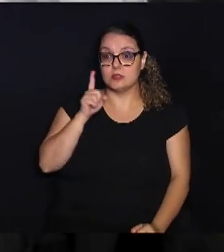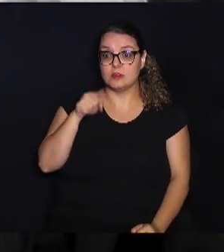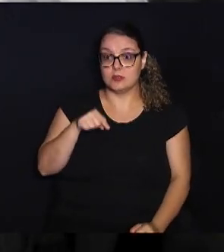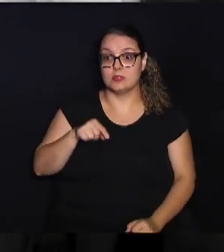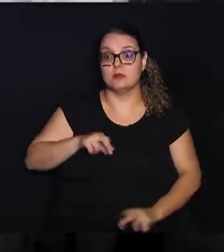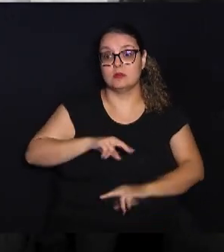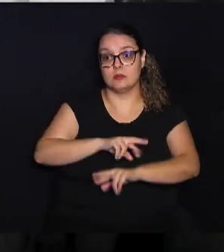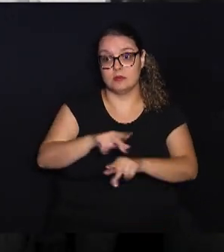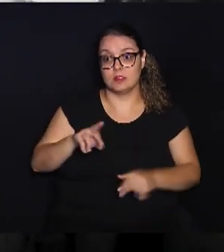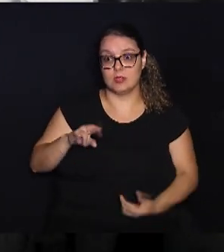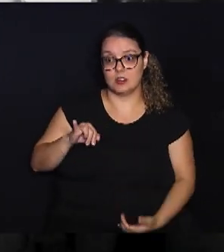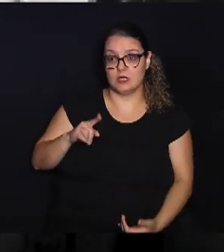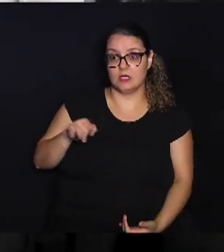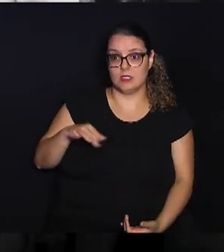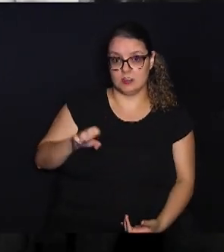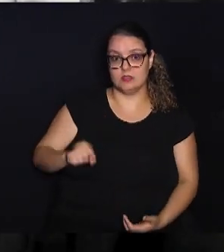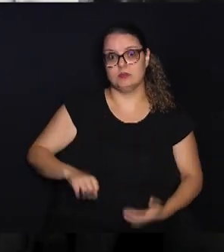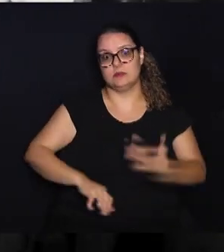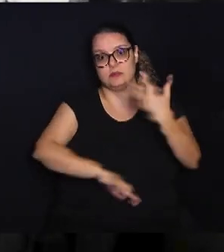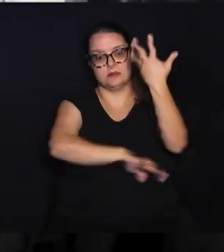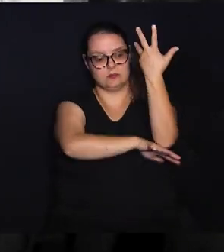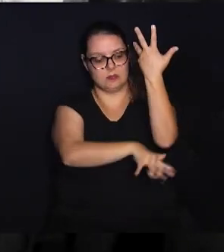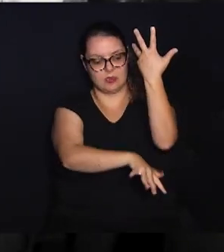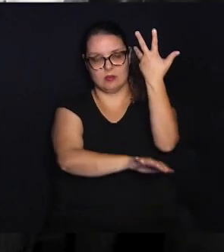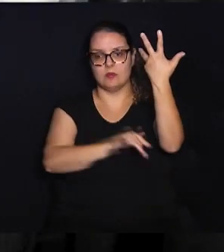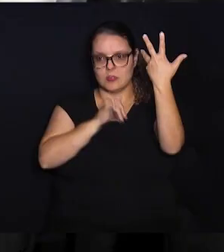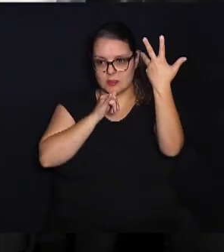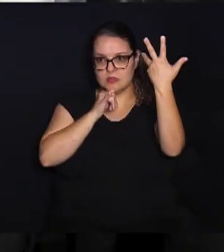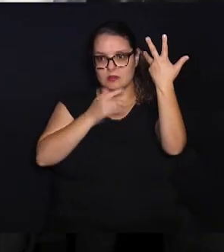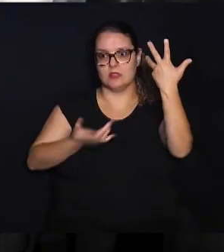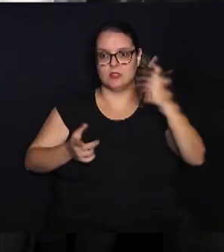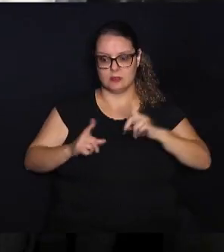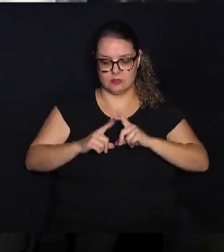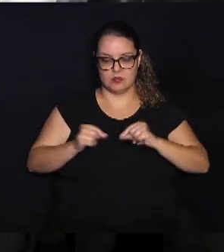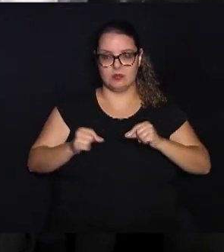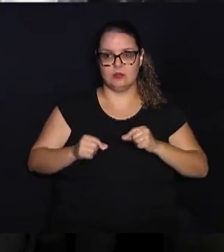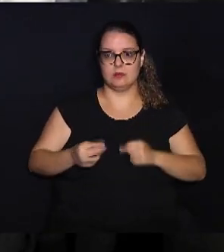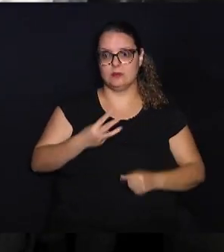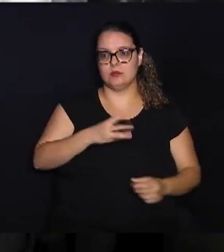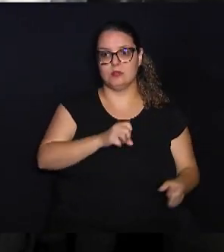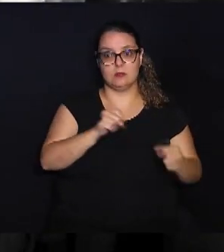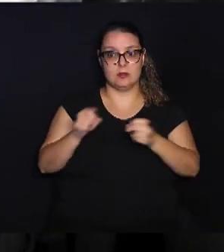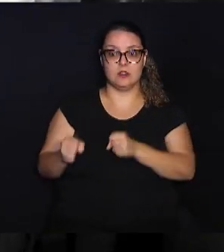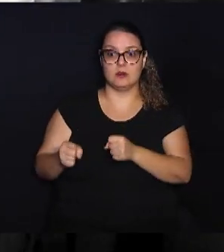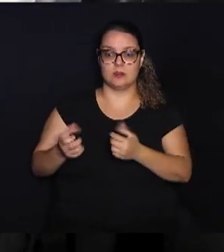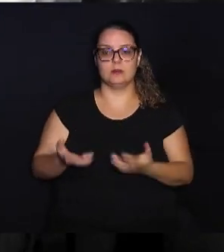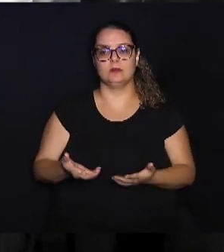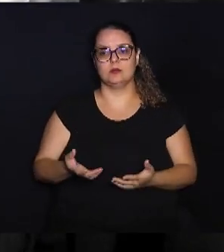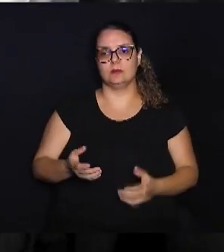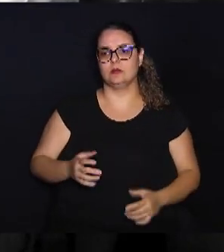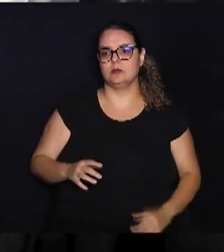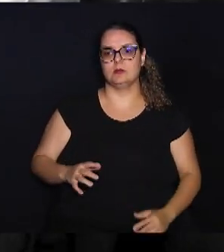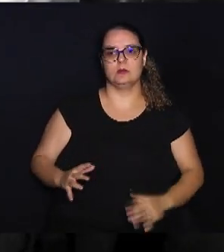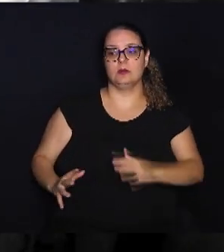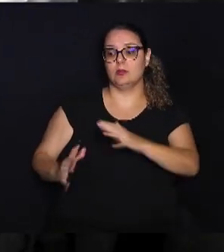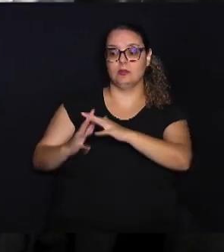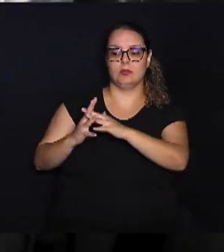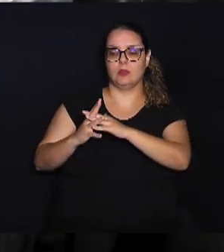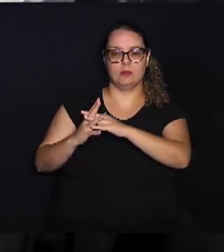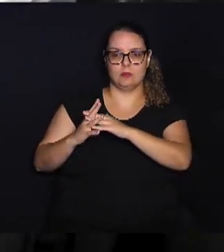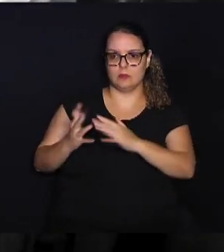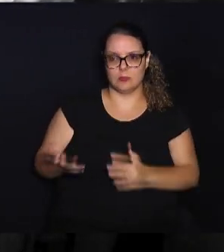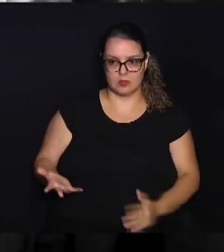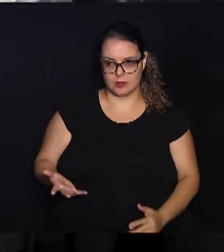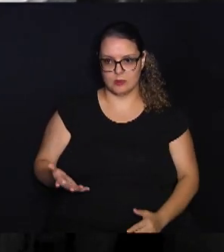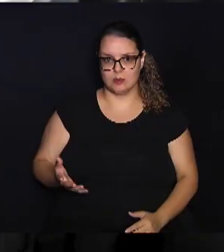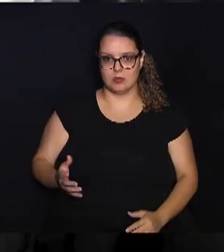muitas raízes de uma grande árvore, né? Então a gente olha Brasília, né, com os 3 poderes, que é o topo do poder, é a